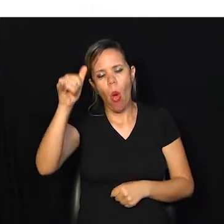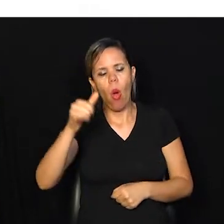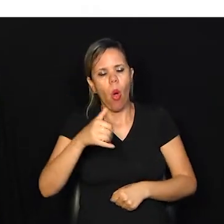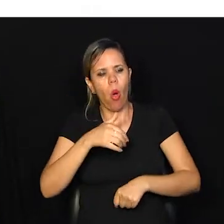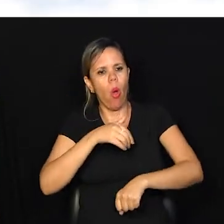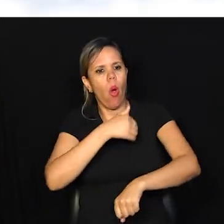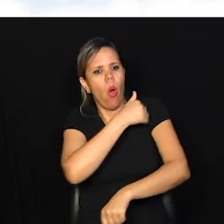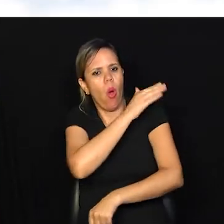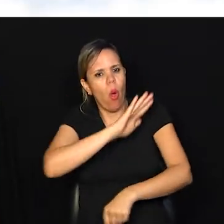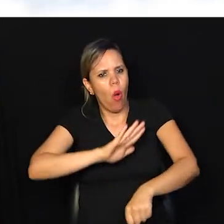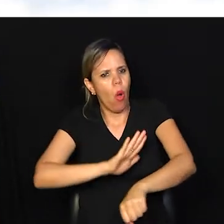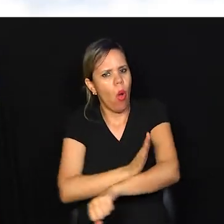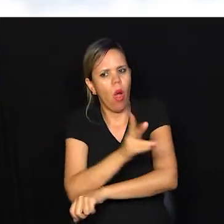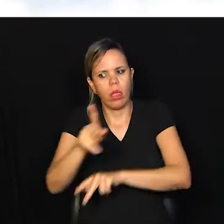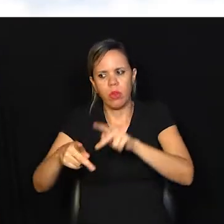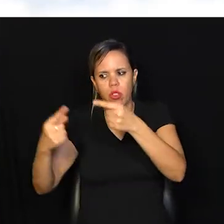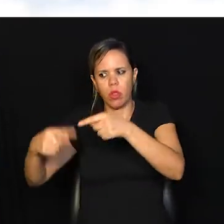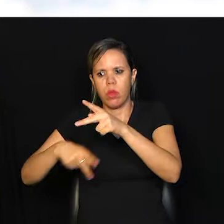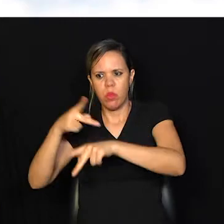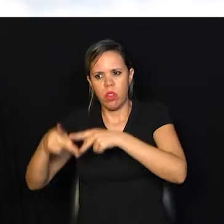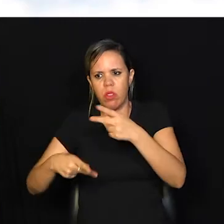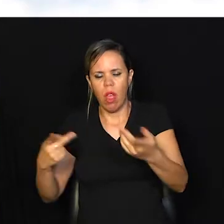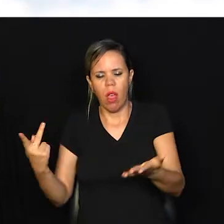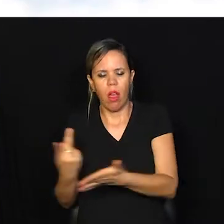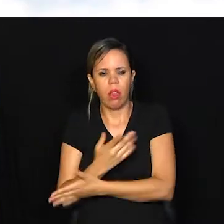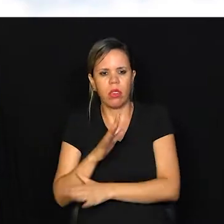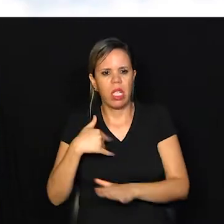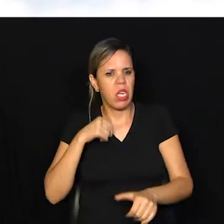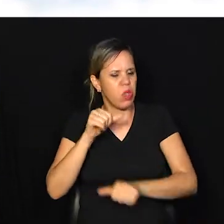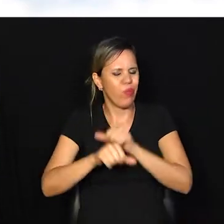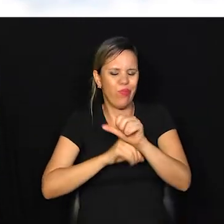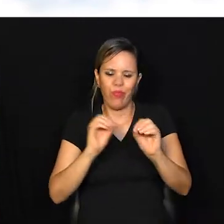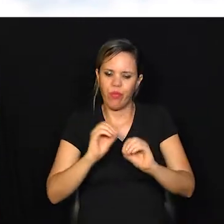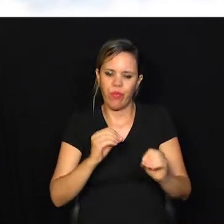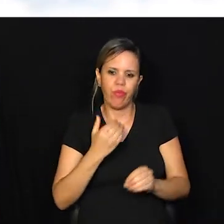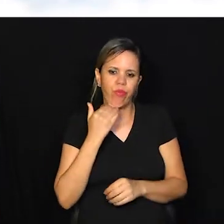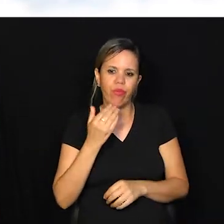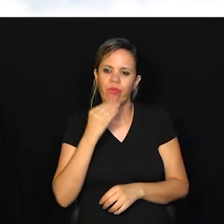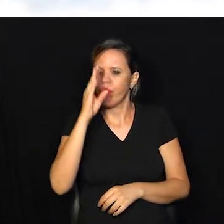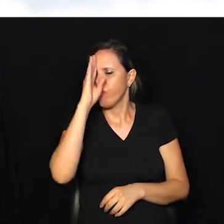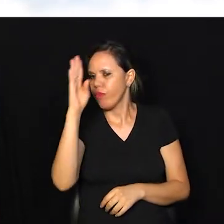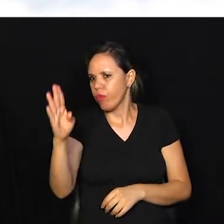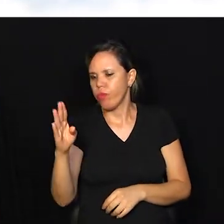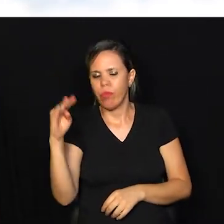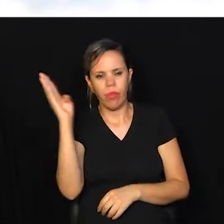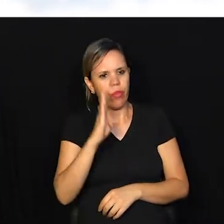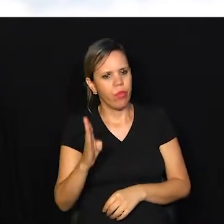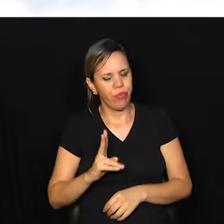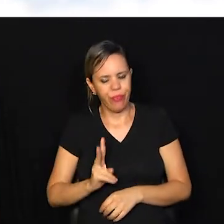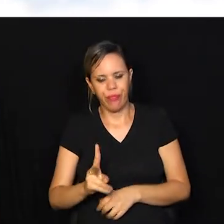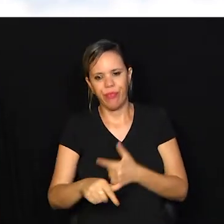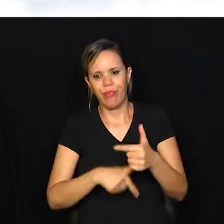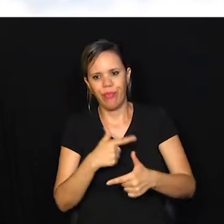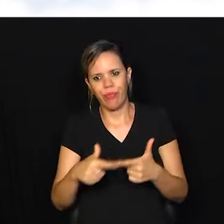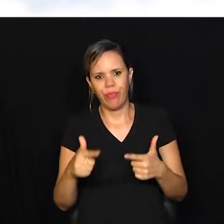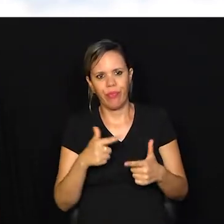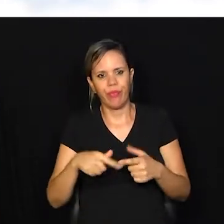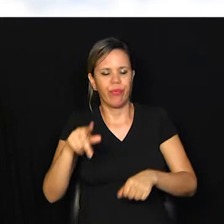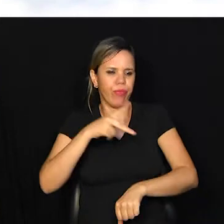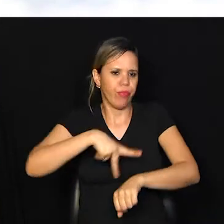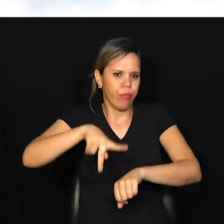mazela social, nada vai avançar, nada vai mudar e, principalmente, o Brasil vai continuar sendo um